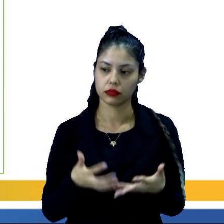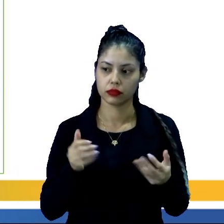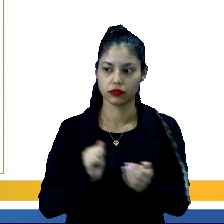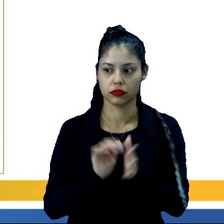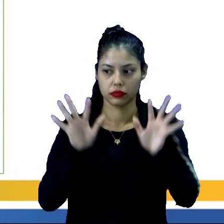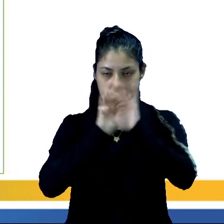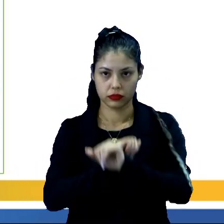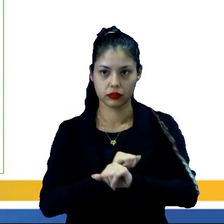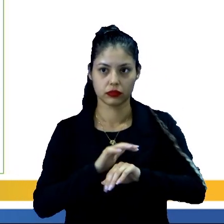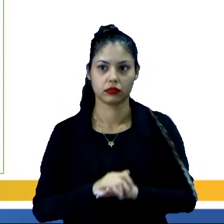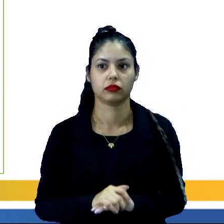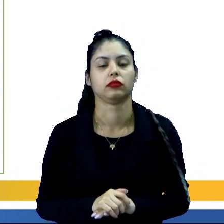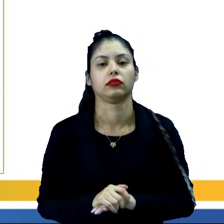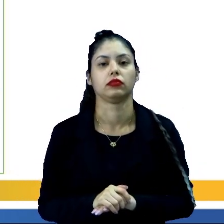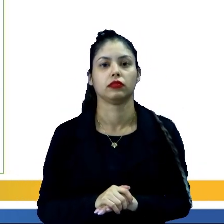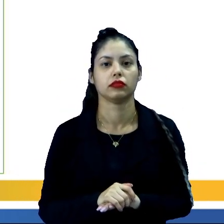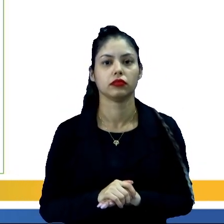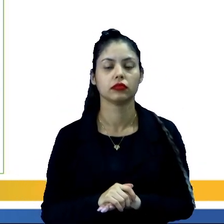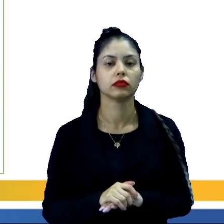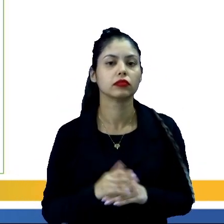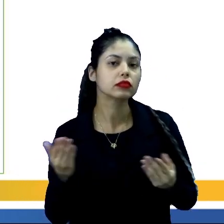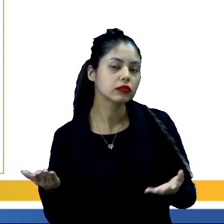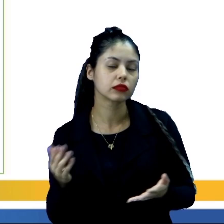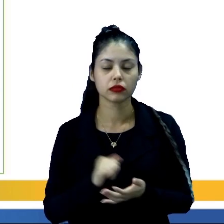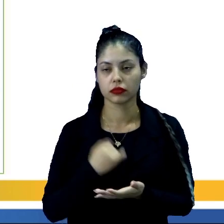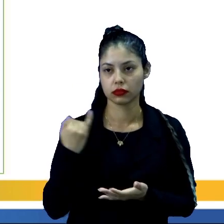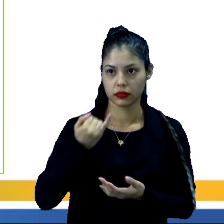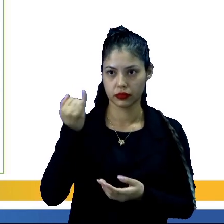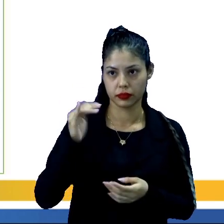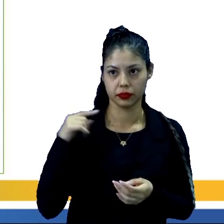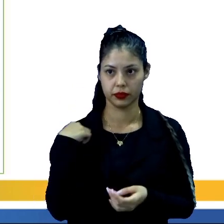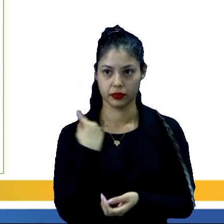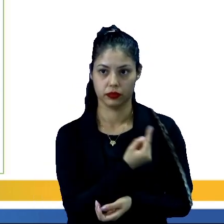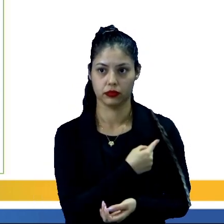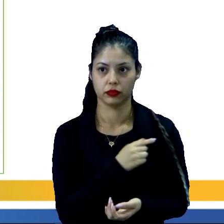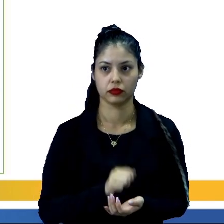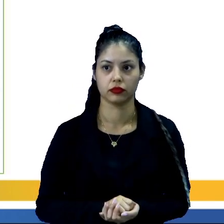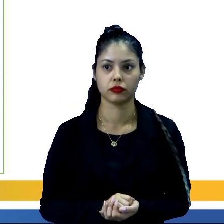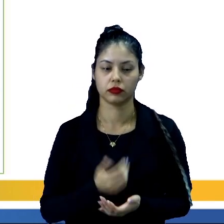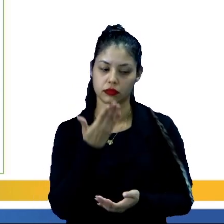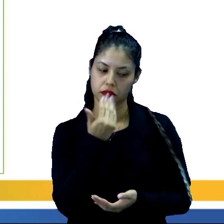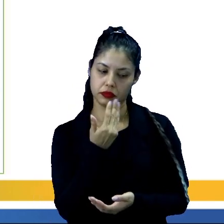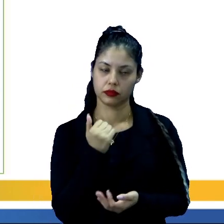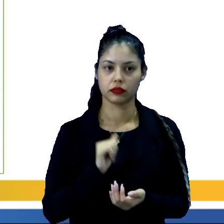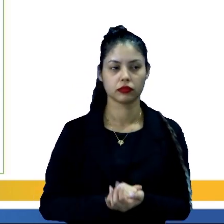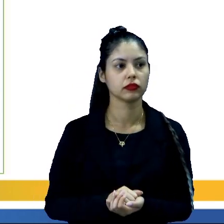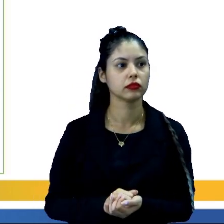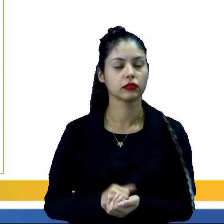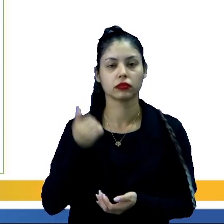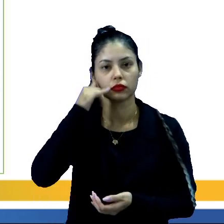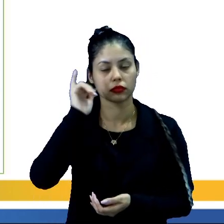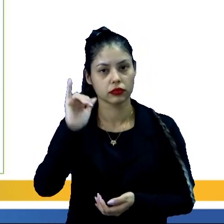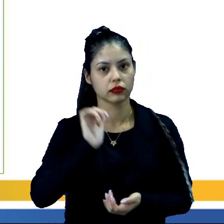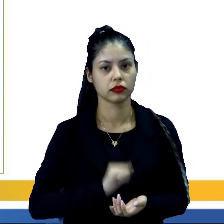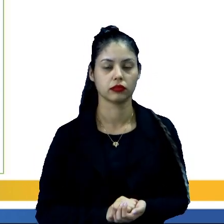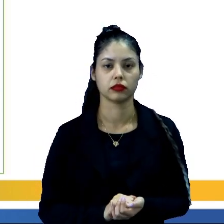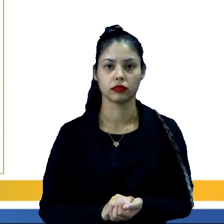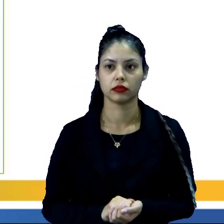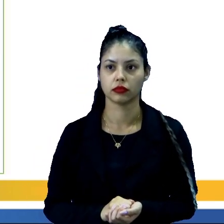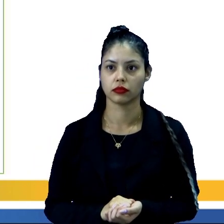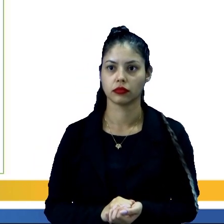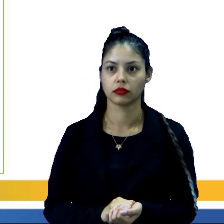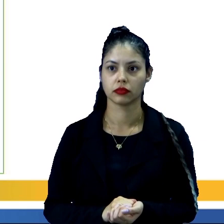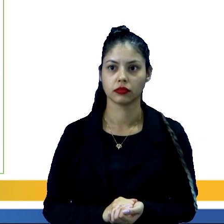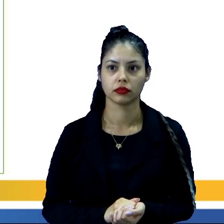escuros e também ali nas leguminosas. Então, é muito importante para a gente comer esses alimentos para evitar